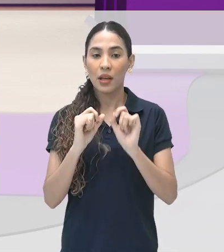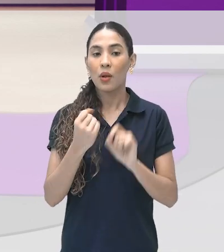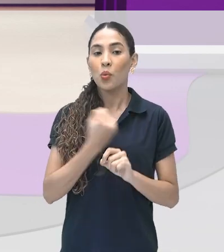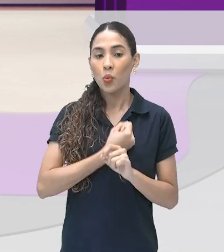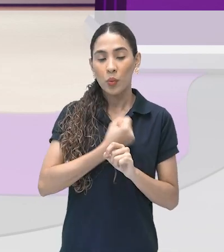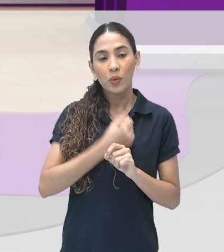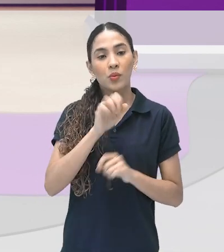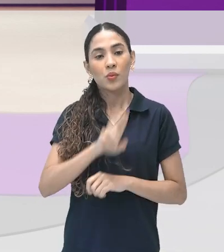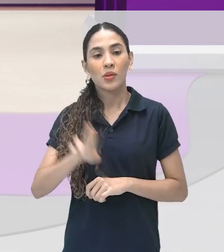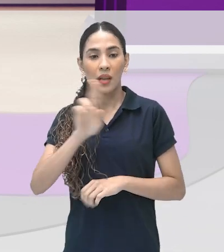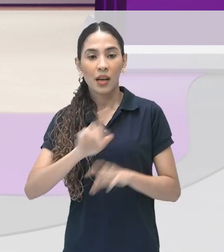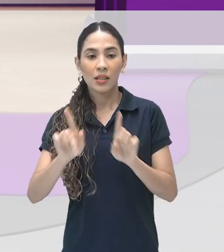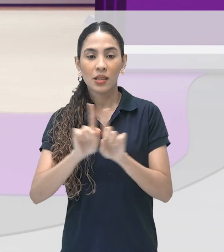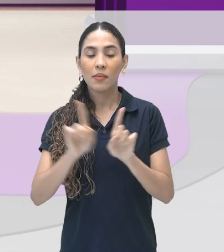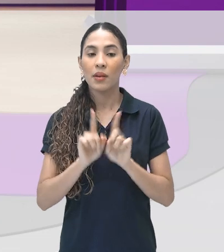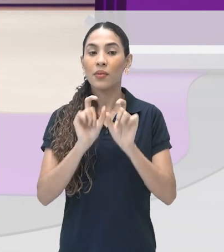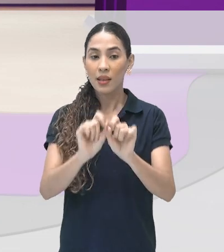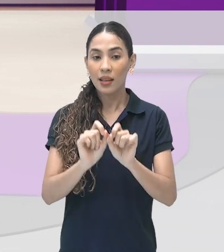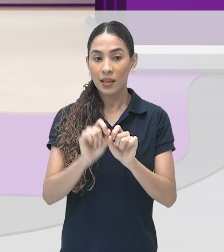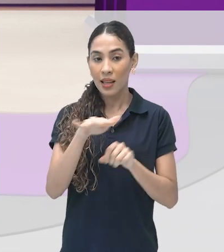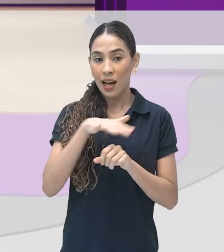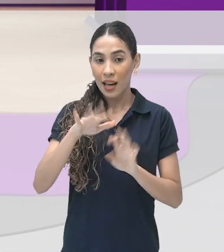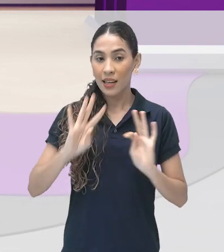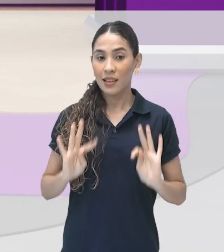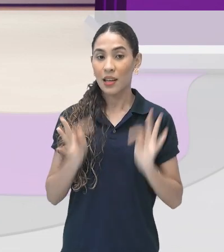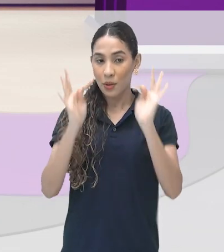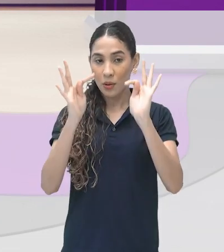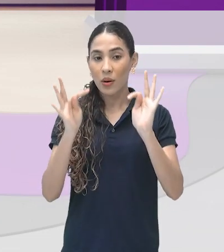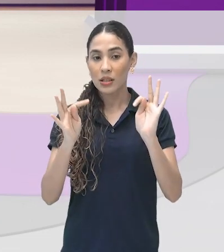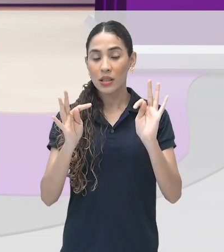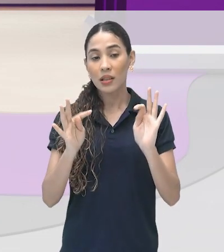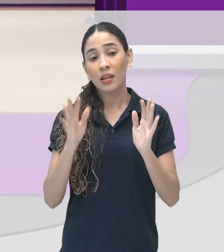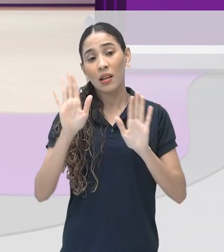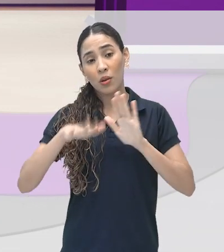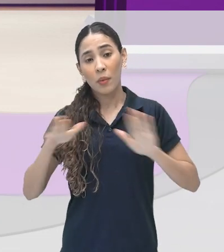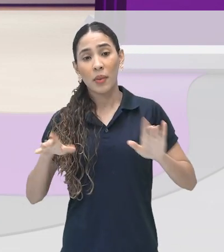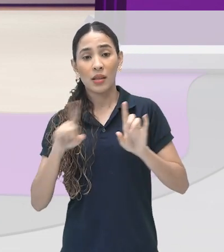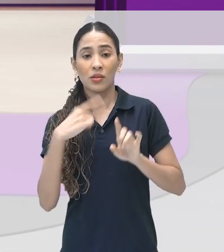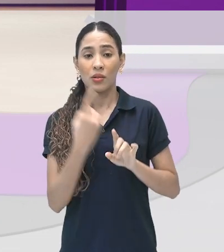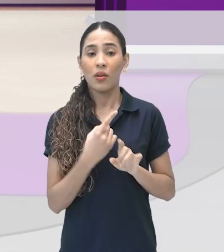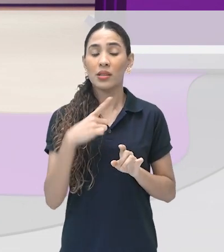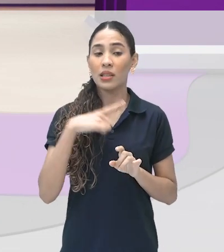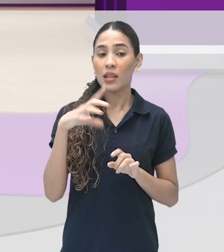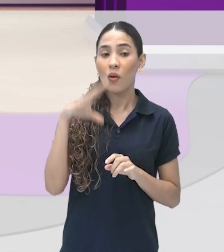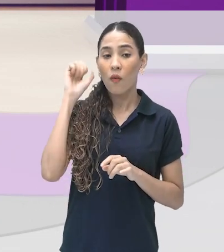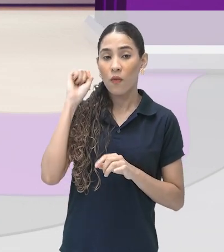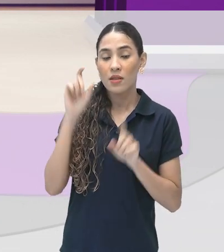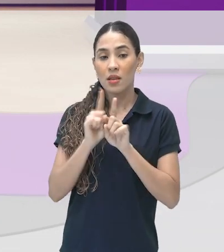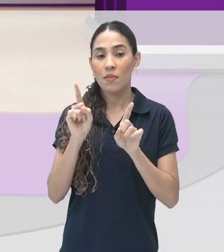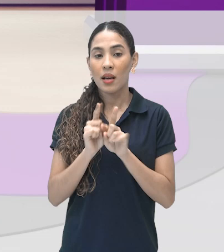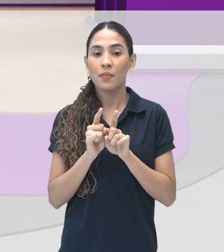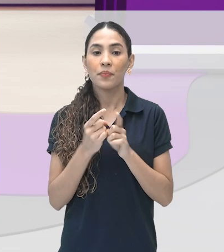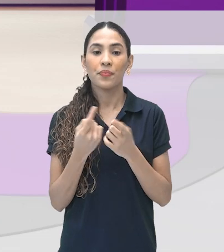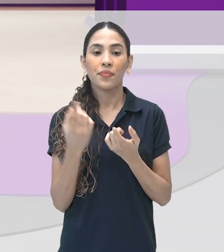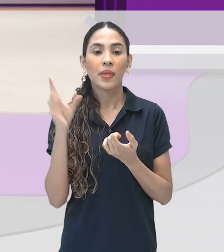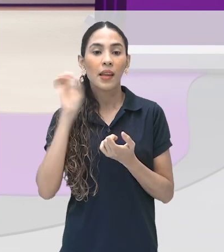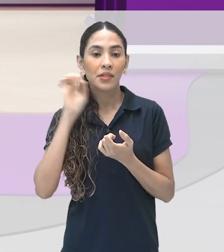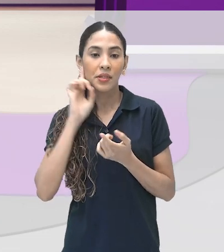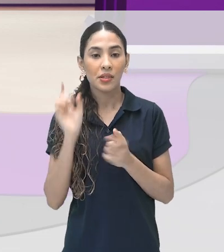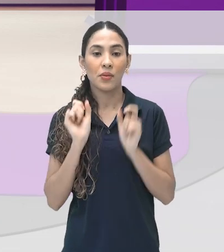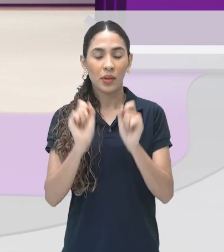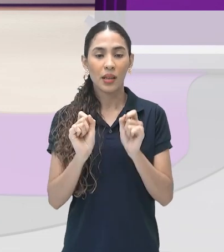são utilizadas aí na informática, né? Normalmente, a gente ouve aí no nosso dia a